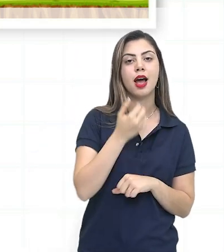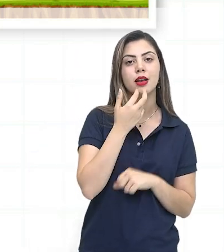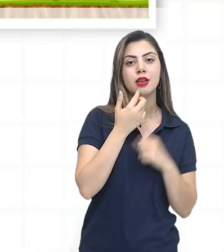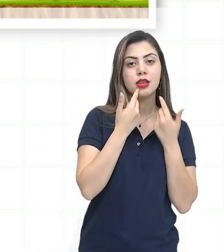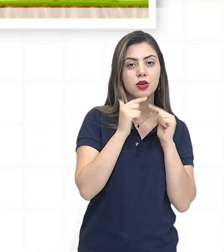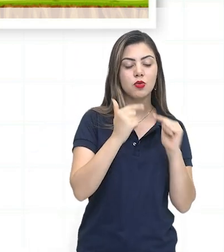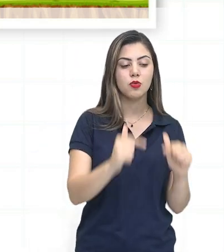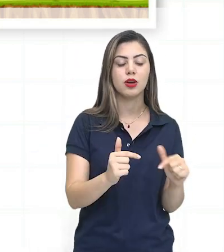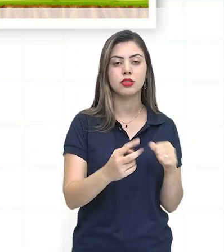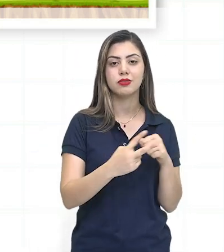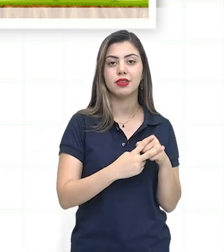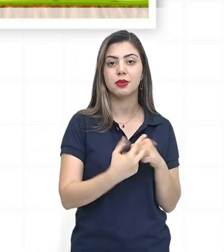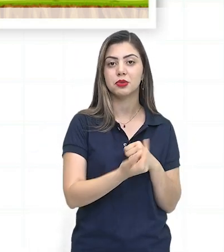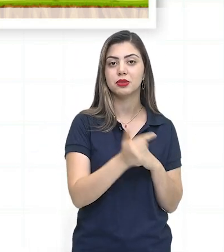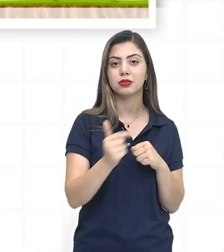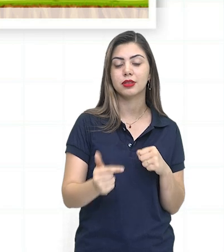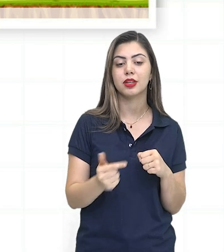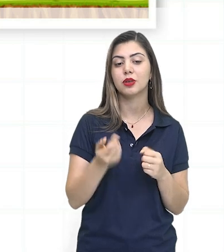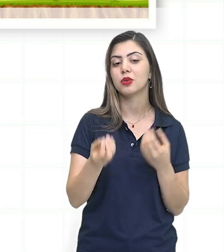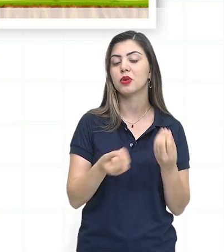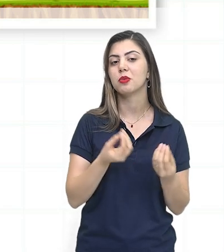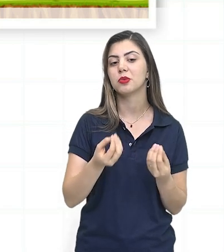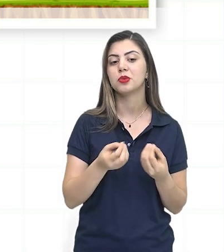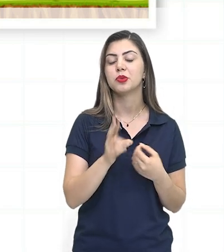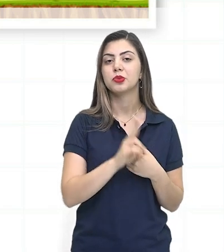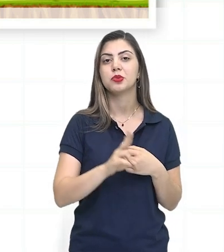verbal vai utilizar